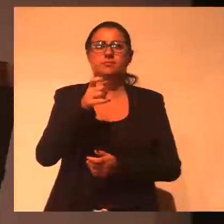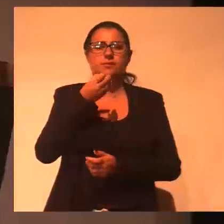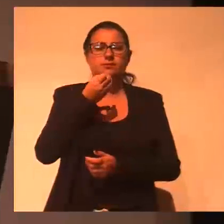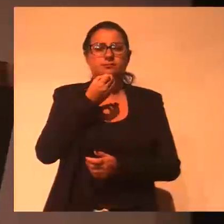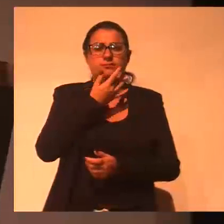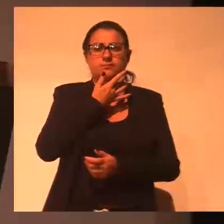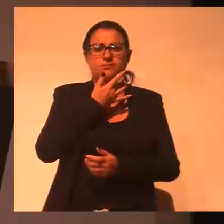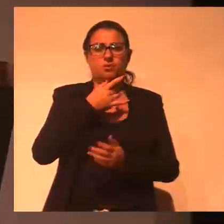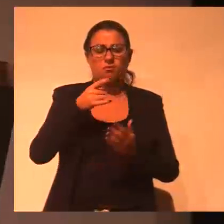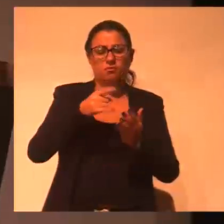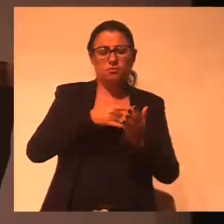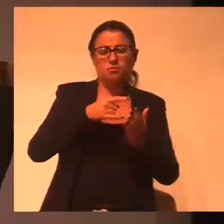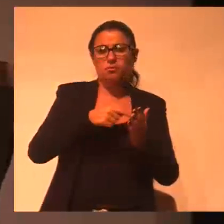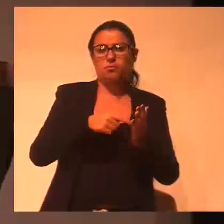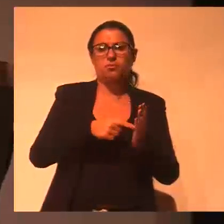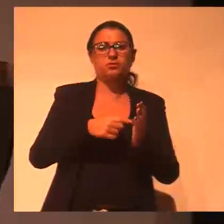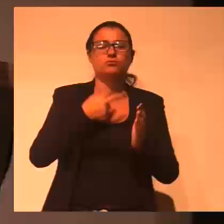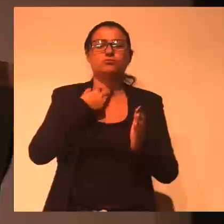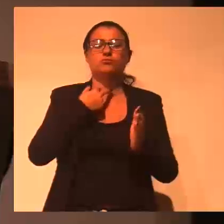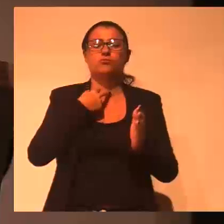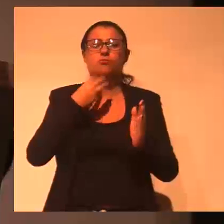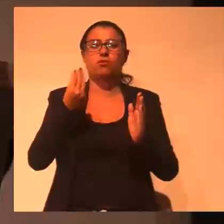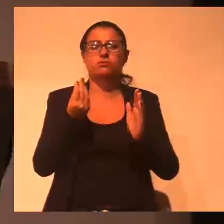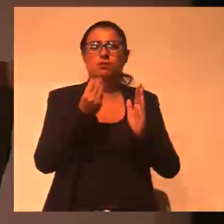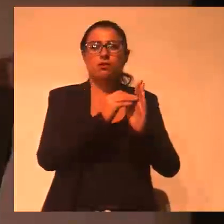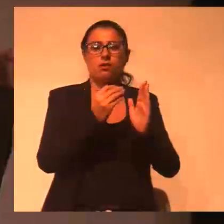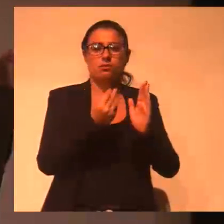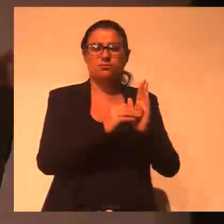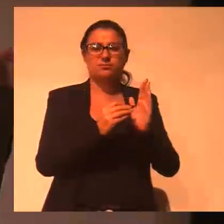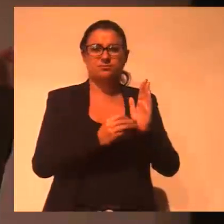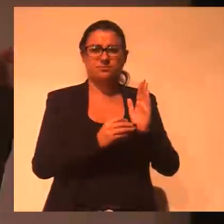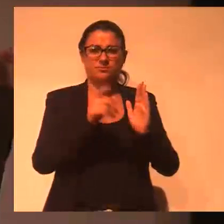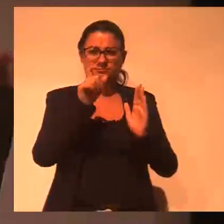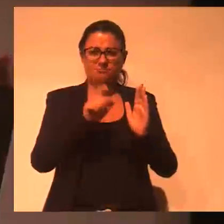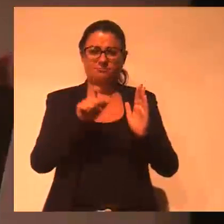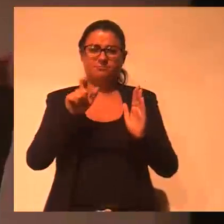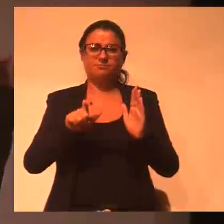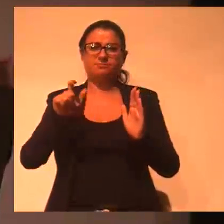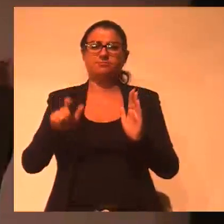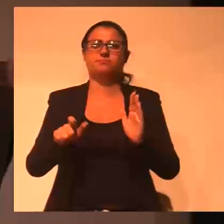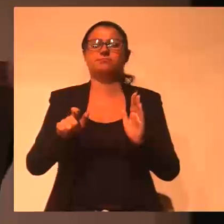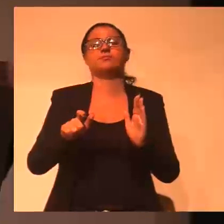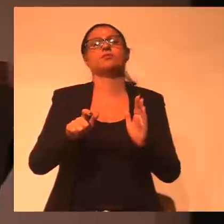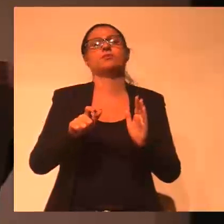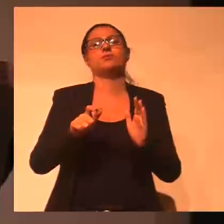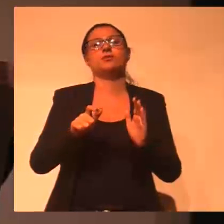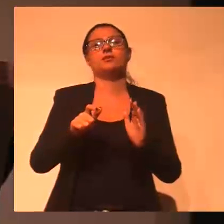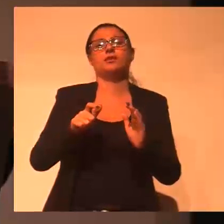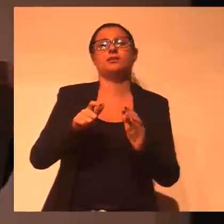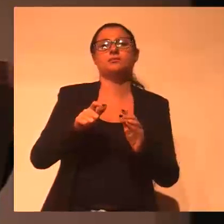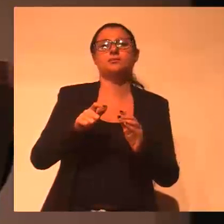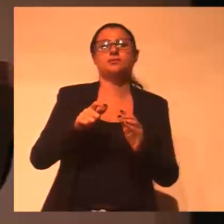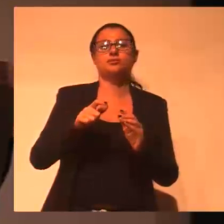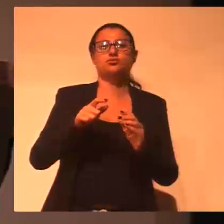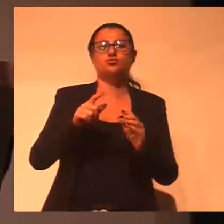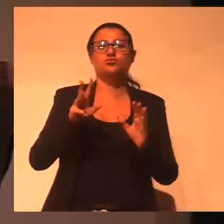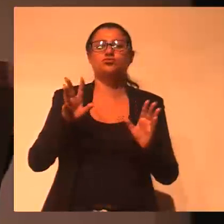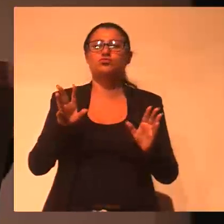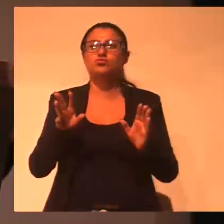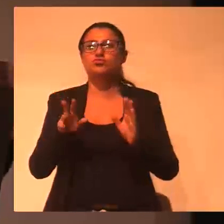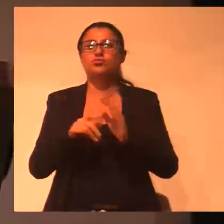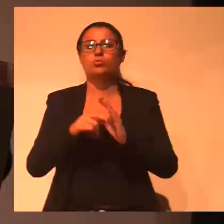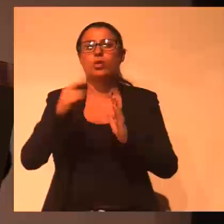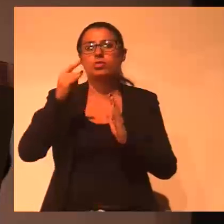podemos agregar testemunhas. Nós demos 10 dias de prazo para o prefeito juntar documentos e, se quiser colocar... Na verdade, ele não pode colocar